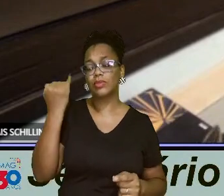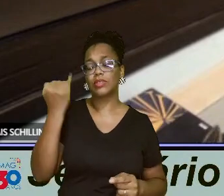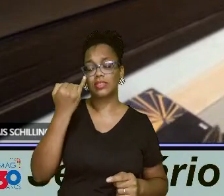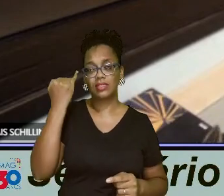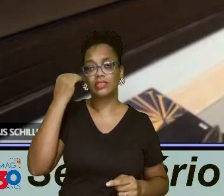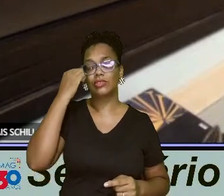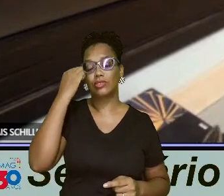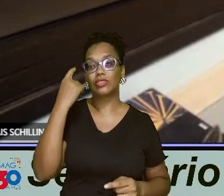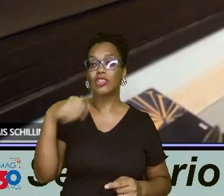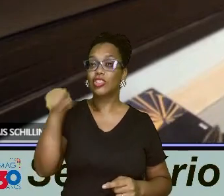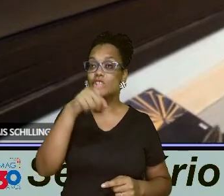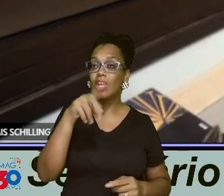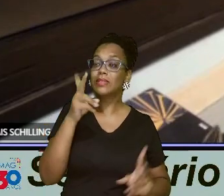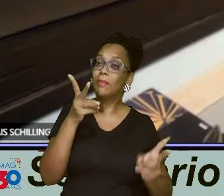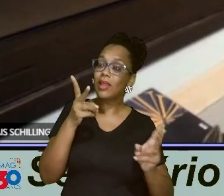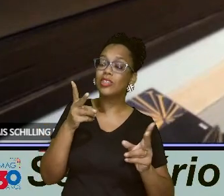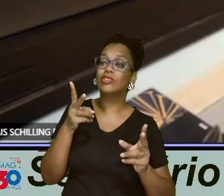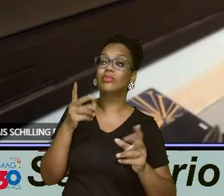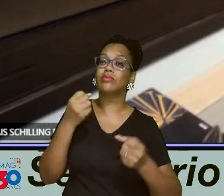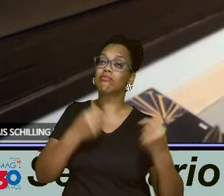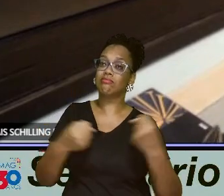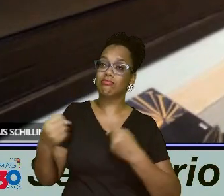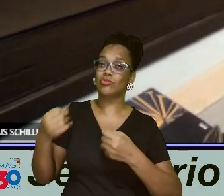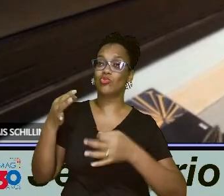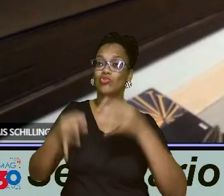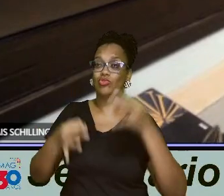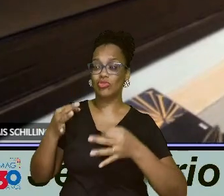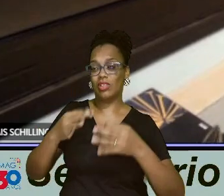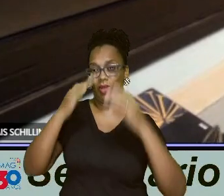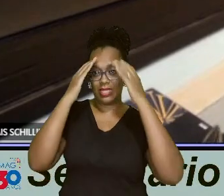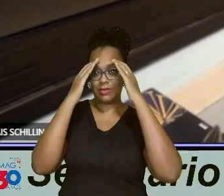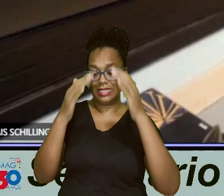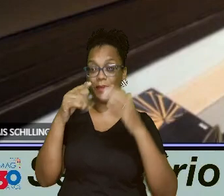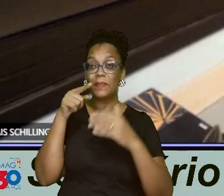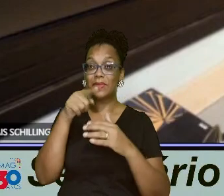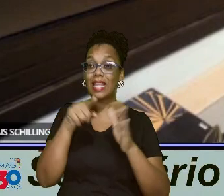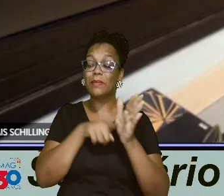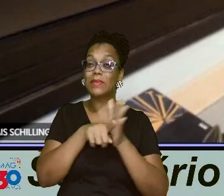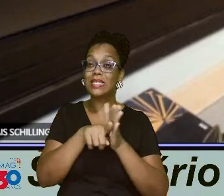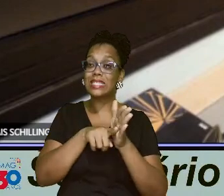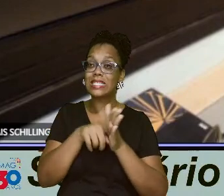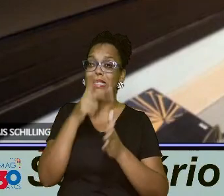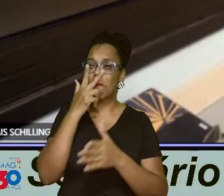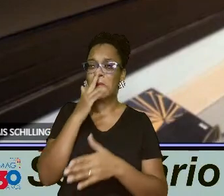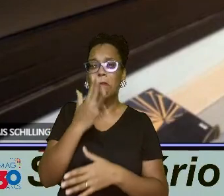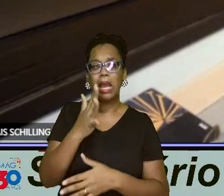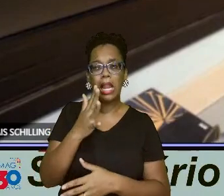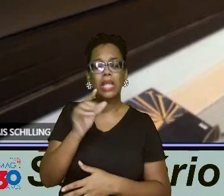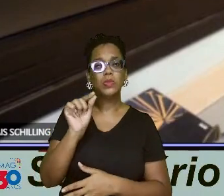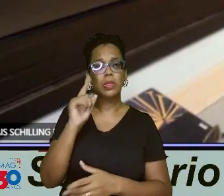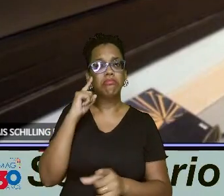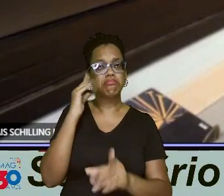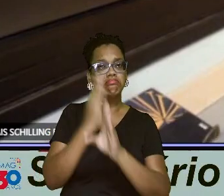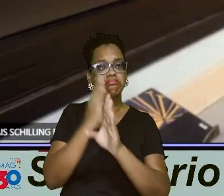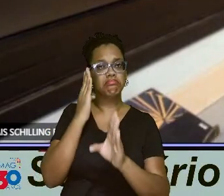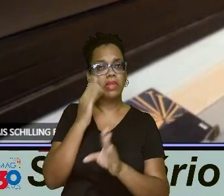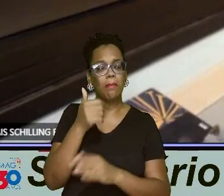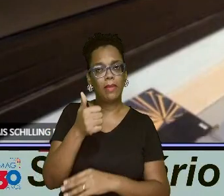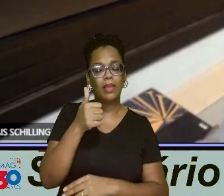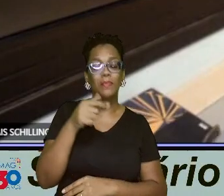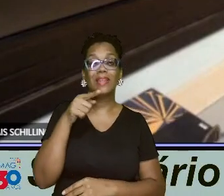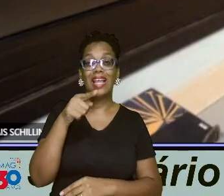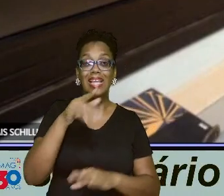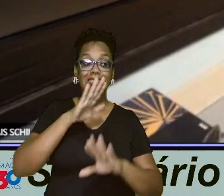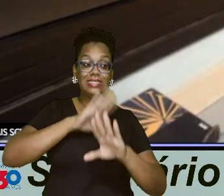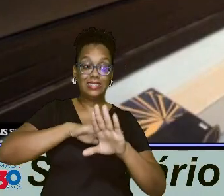que a gente mesmo, enquanto Poder Judiciário, possa respeitar. E essa pesquisa, me parece que identifica bem que esse